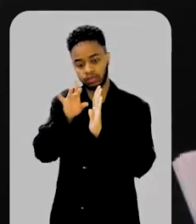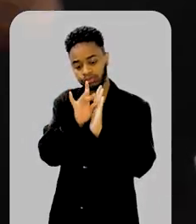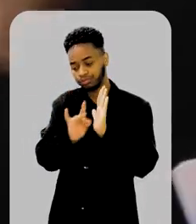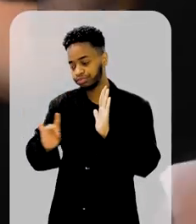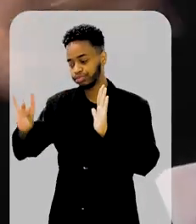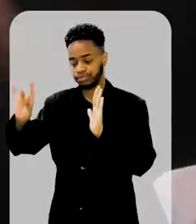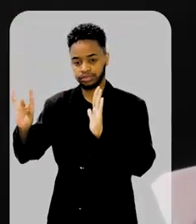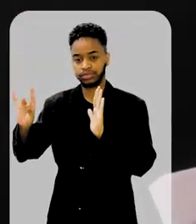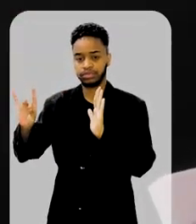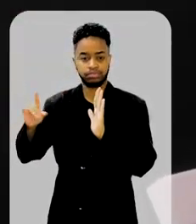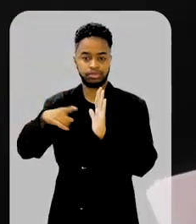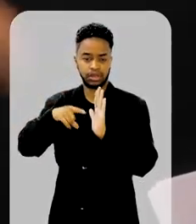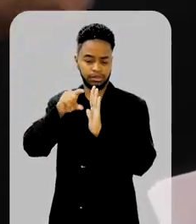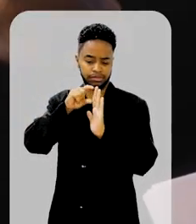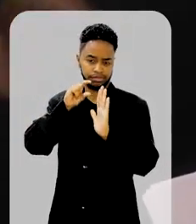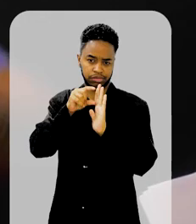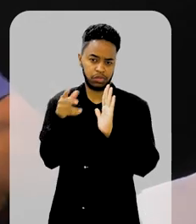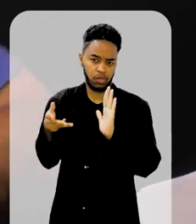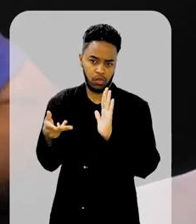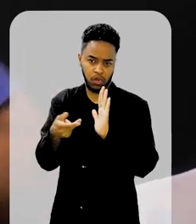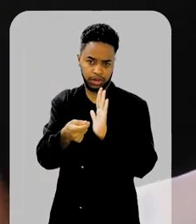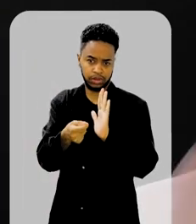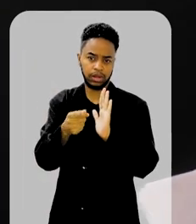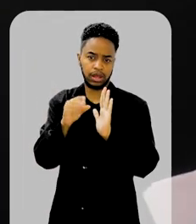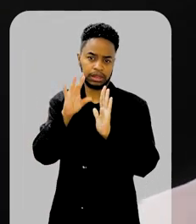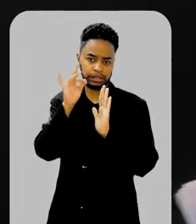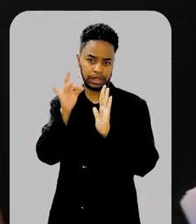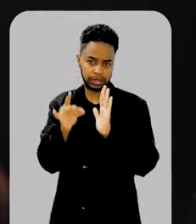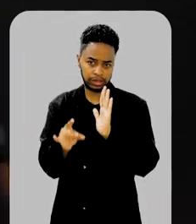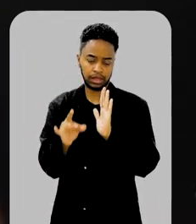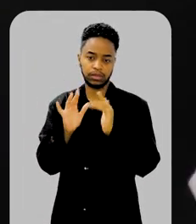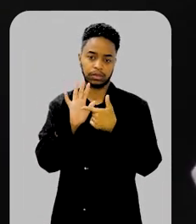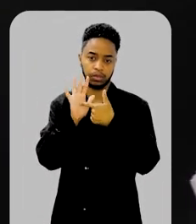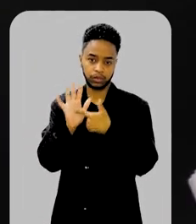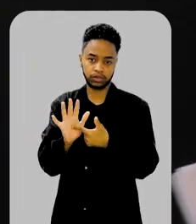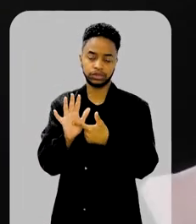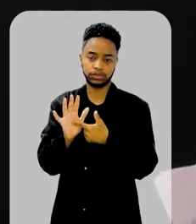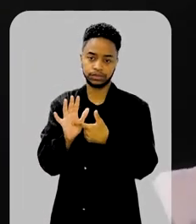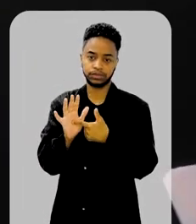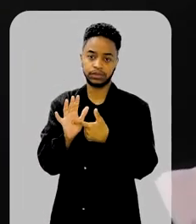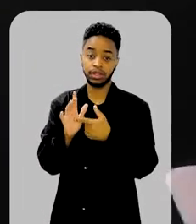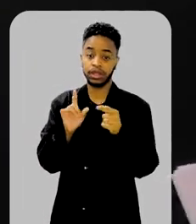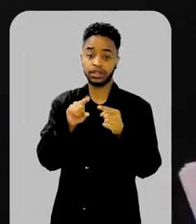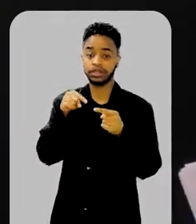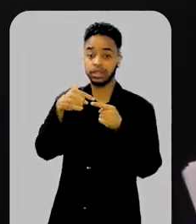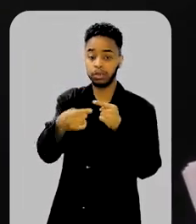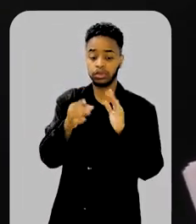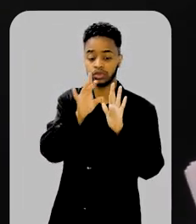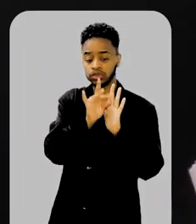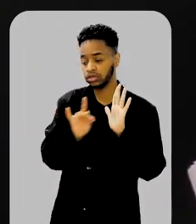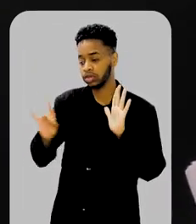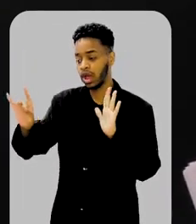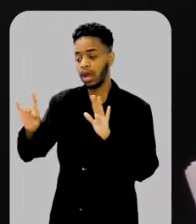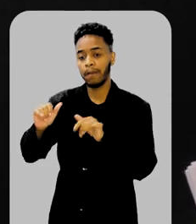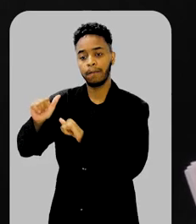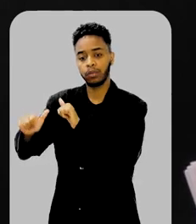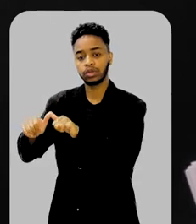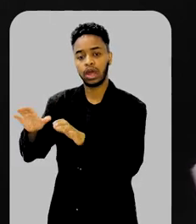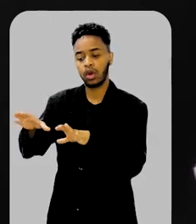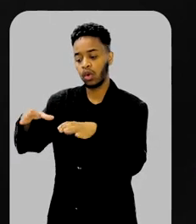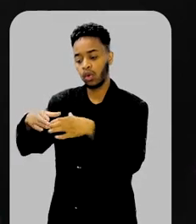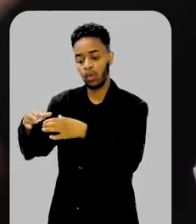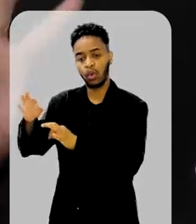que você vai extrair tudo com a sinopse lá mais rica talvez mais preenchida de de recursos ali para você transformar em ala em